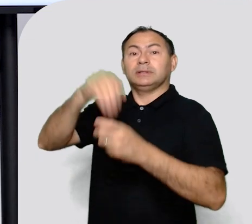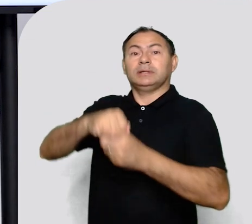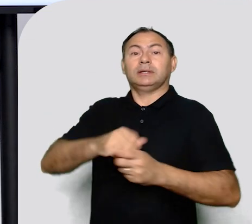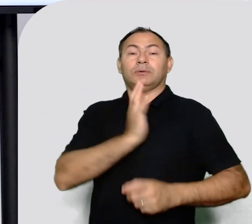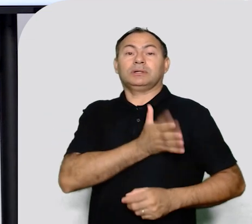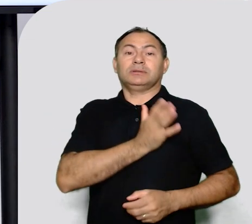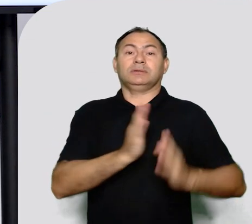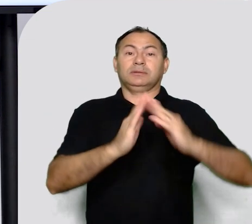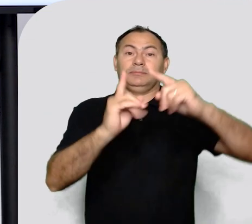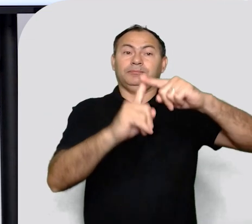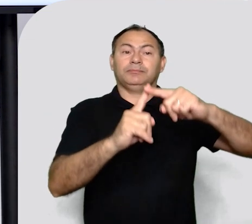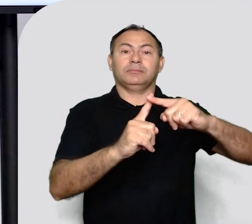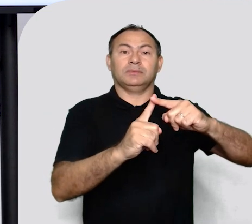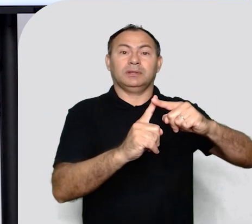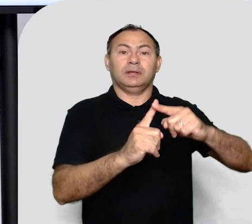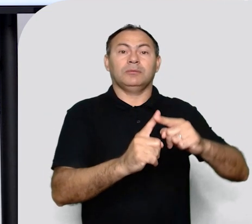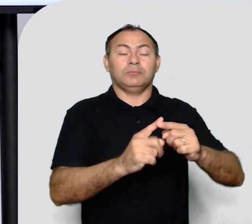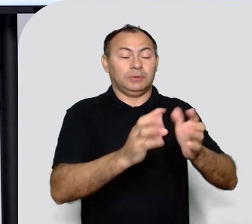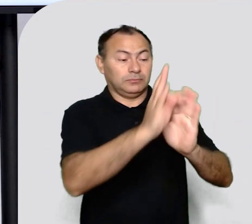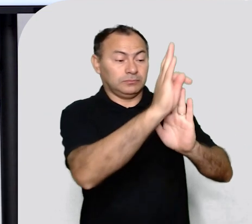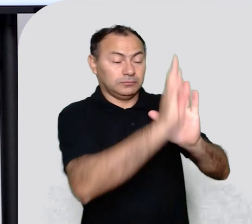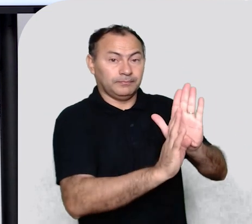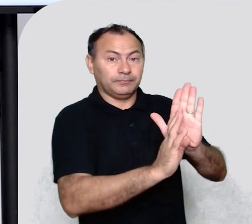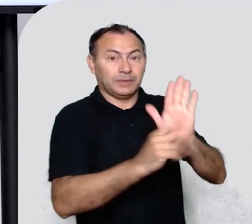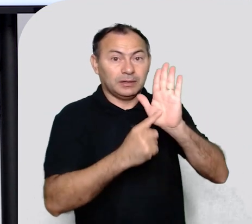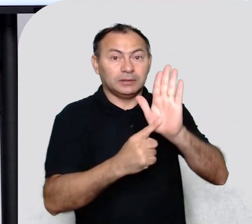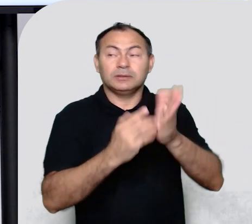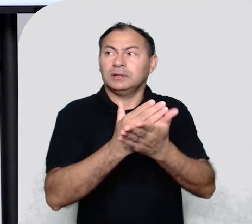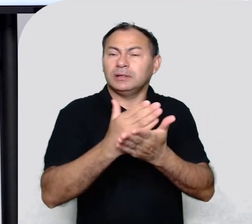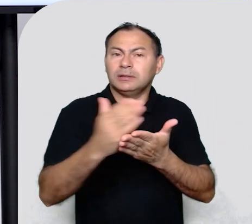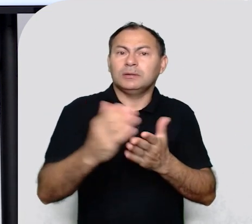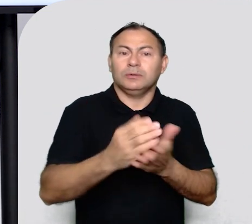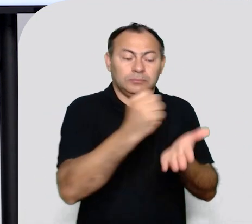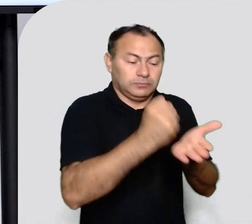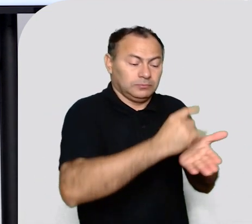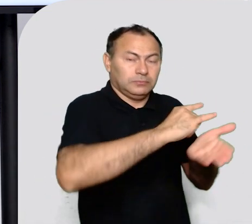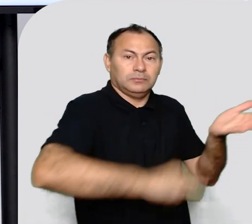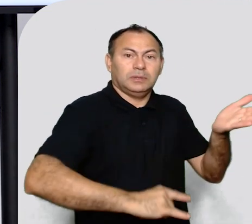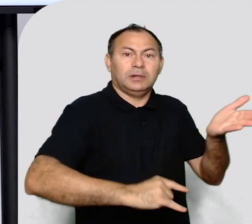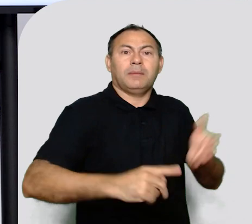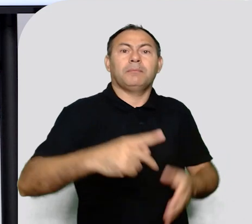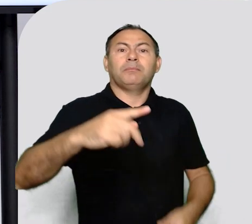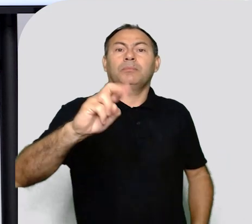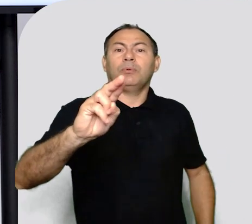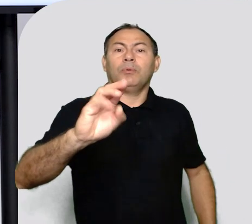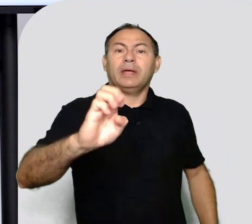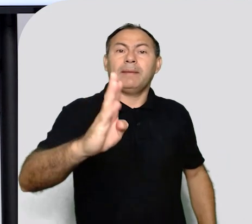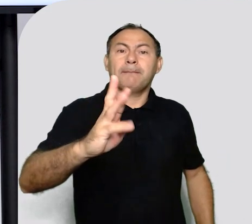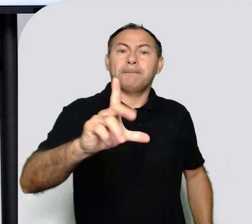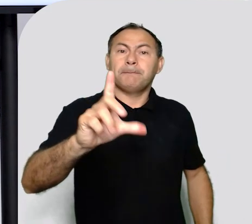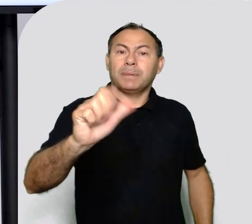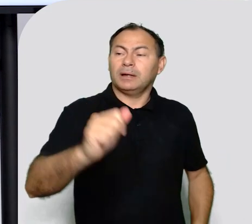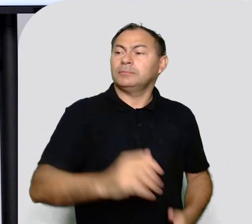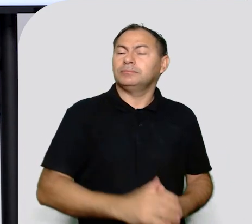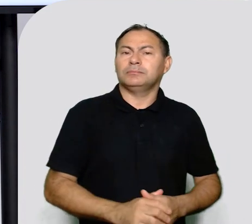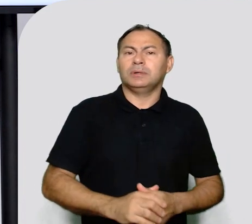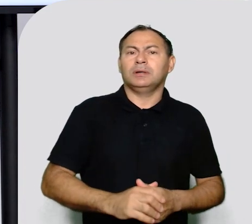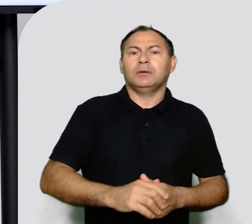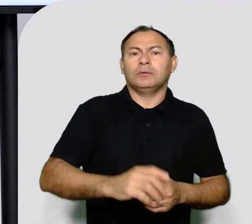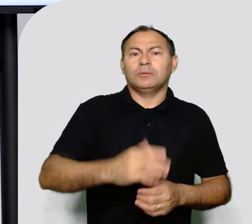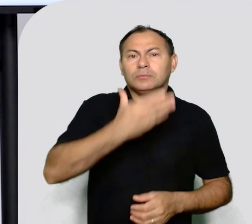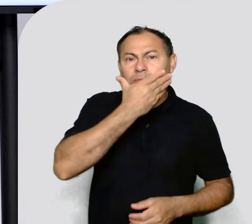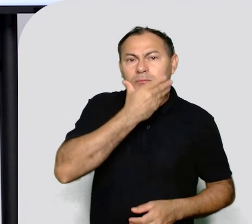da Igreja. É uma citação que aparece desde o documento de Puebla. Aos